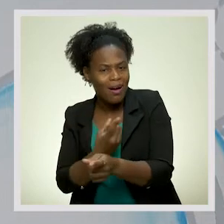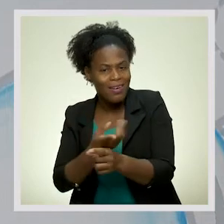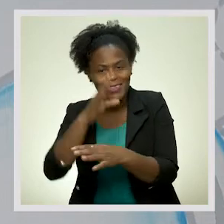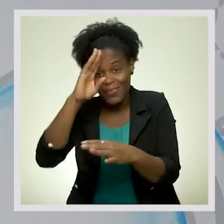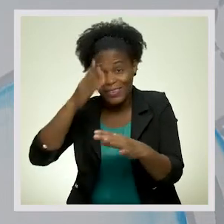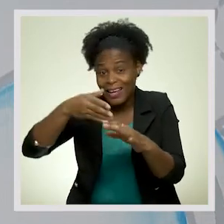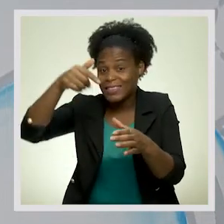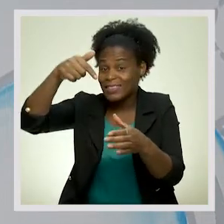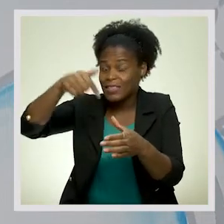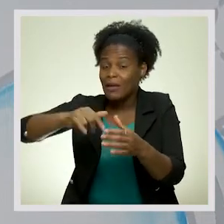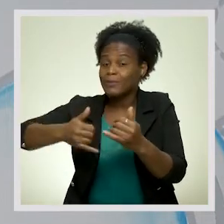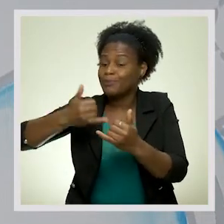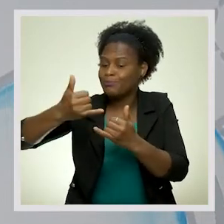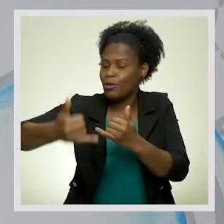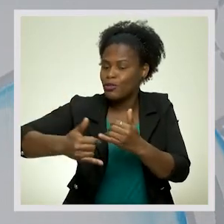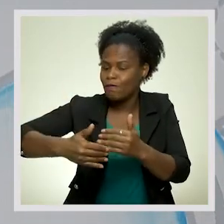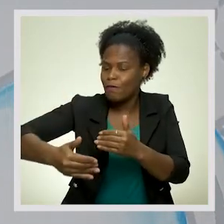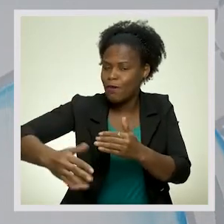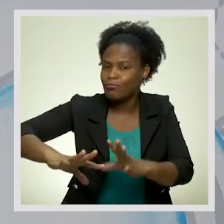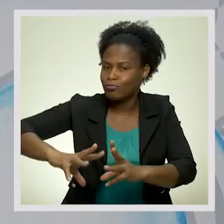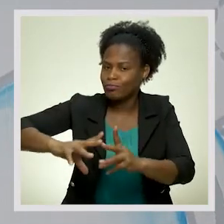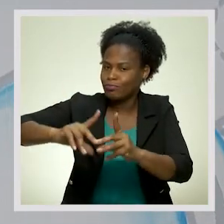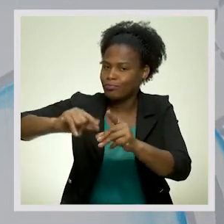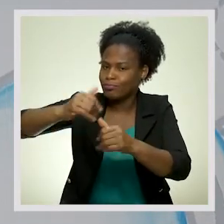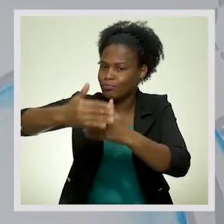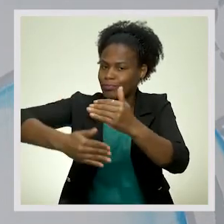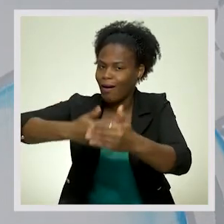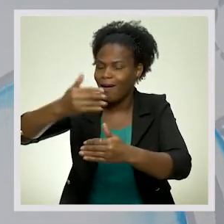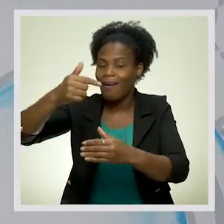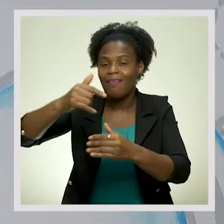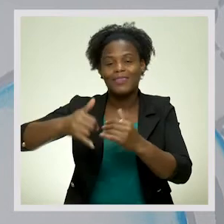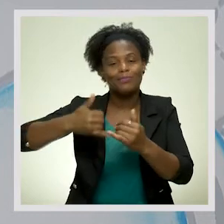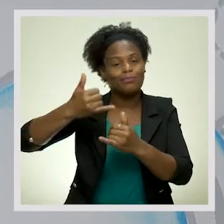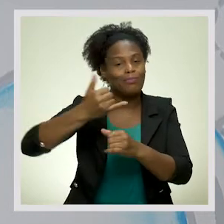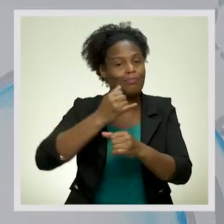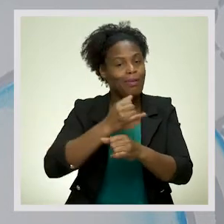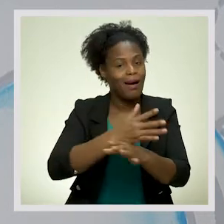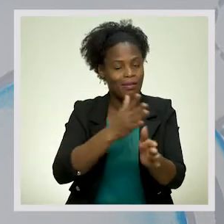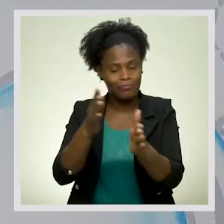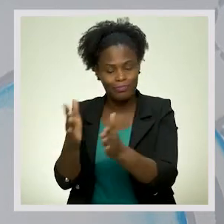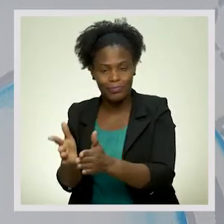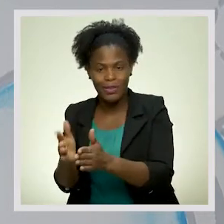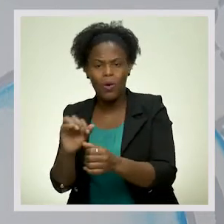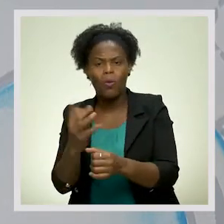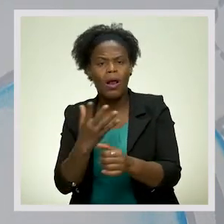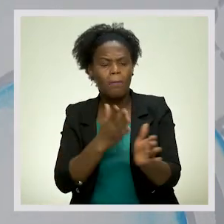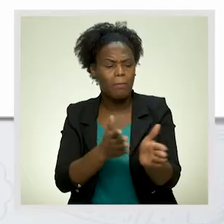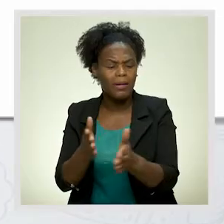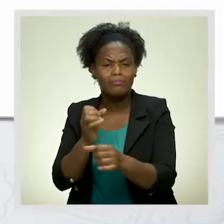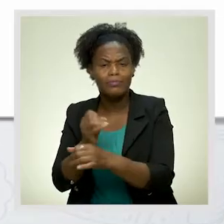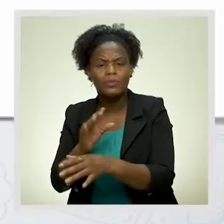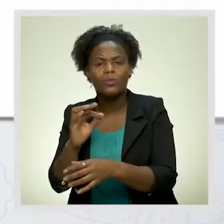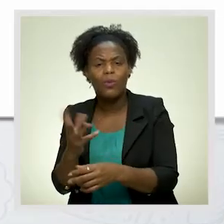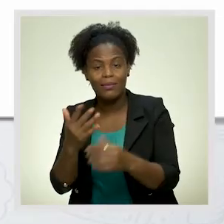e que depois vai desenrolar posteriormente, na parte seguinte. E qual é a parte seguinte?